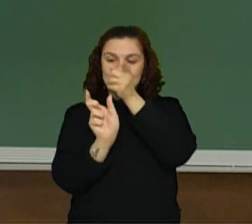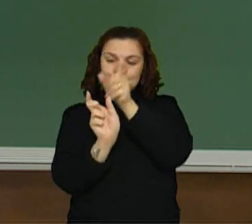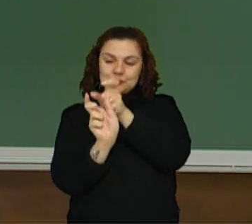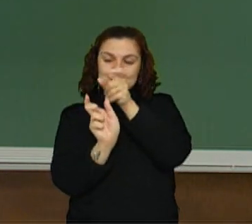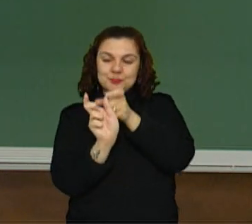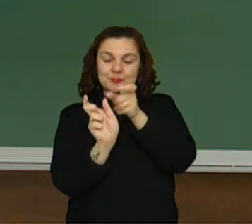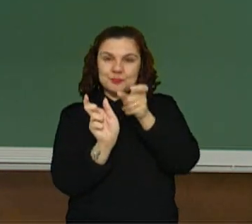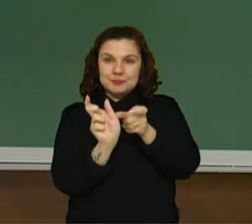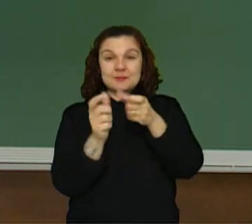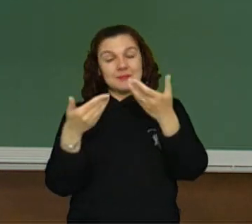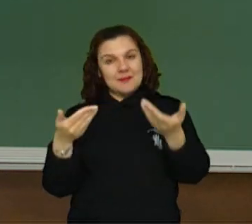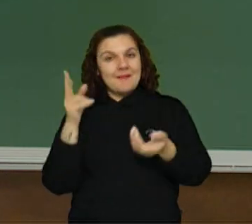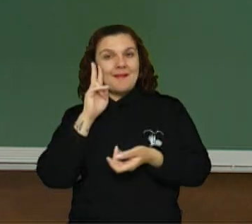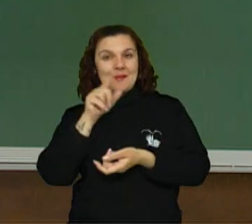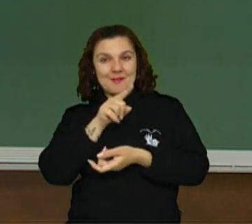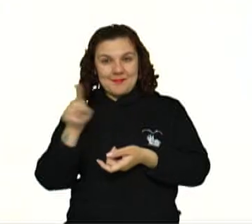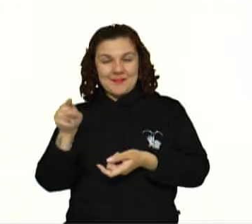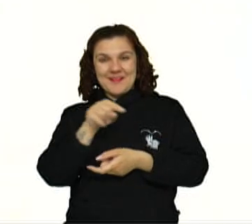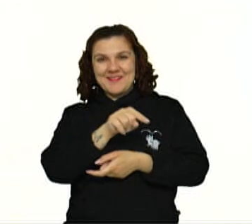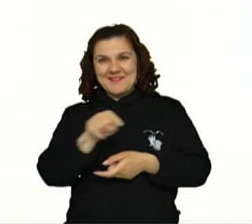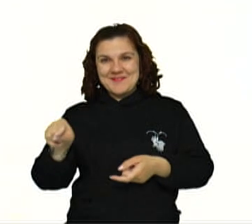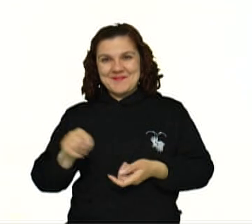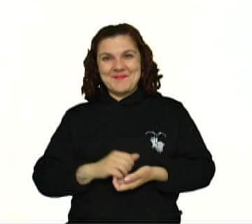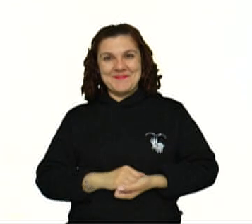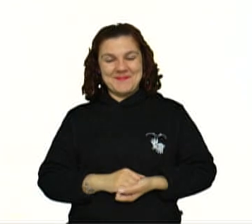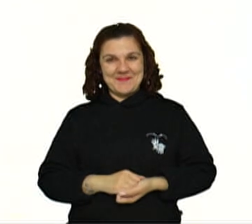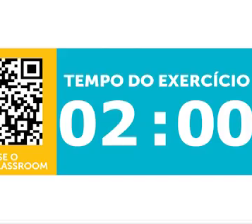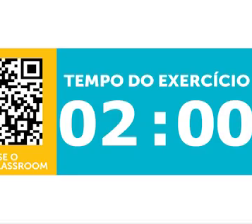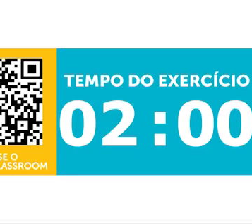né? Então, lembrem lá, com vocês.